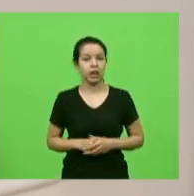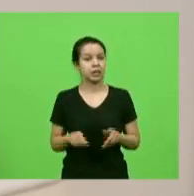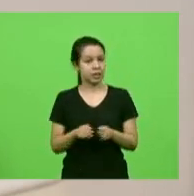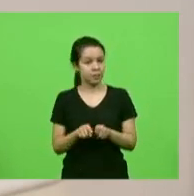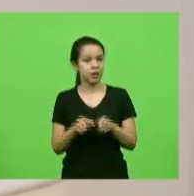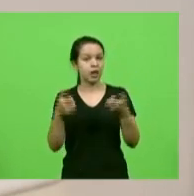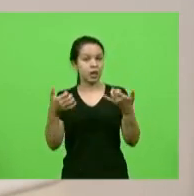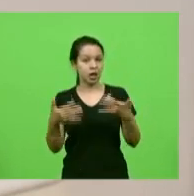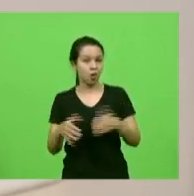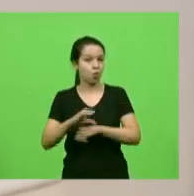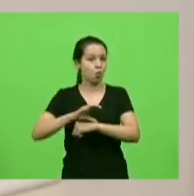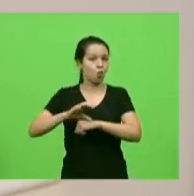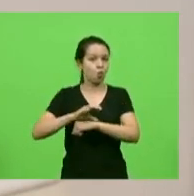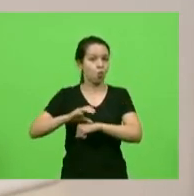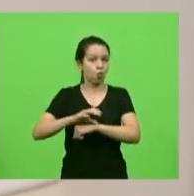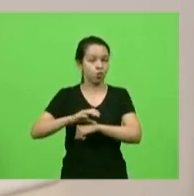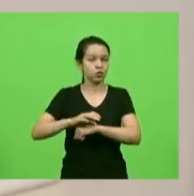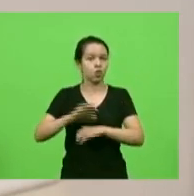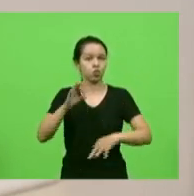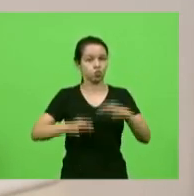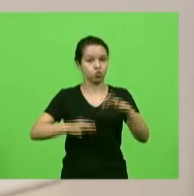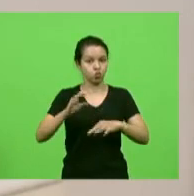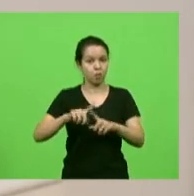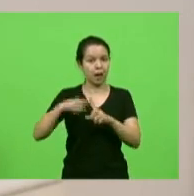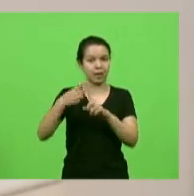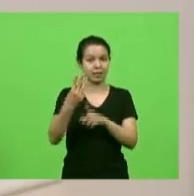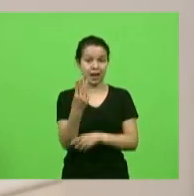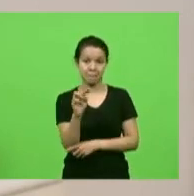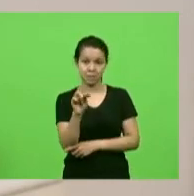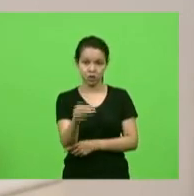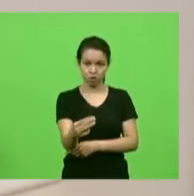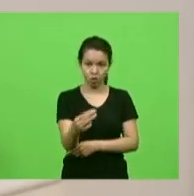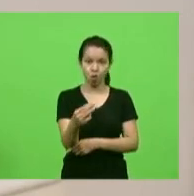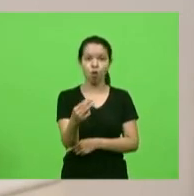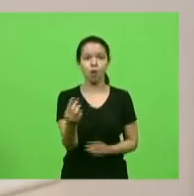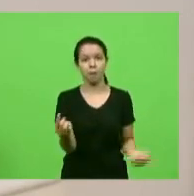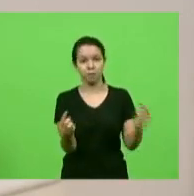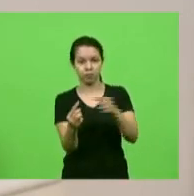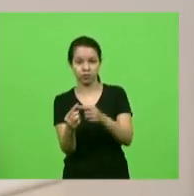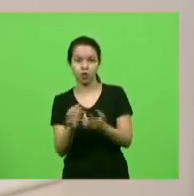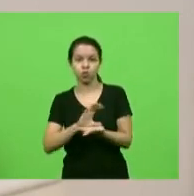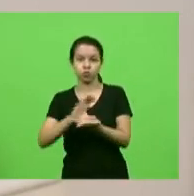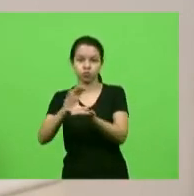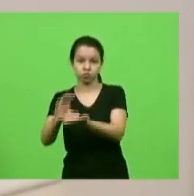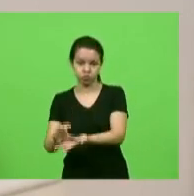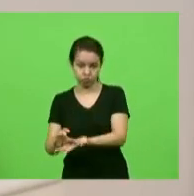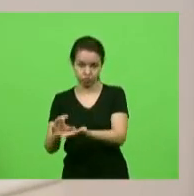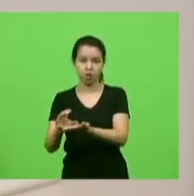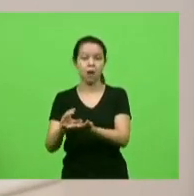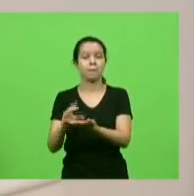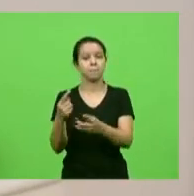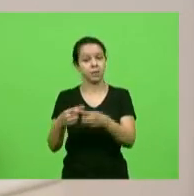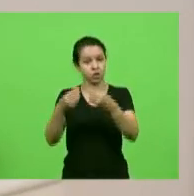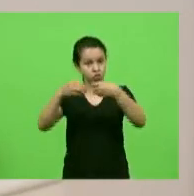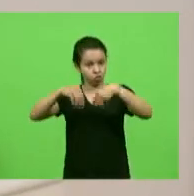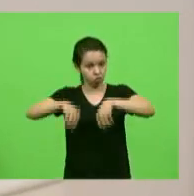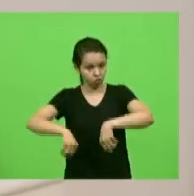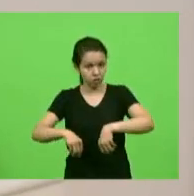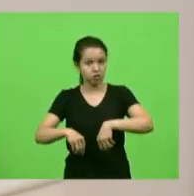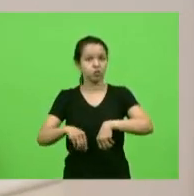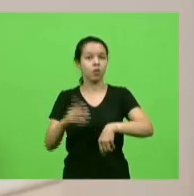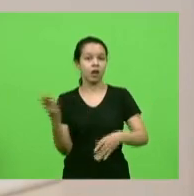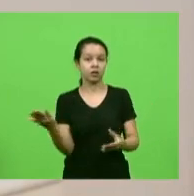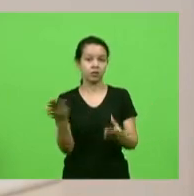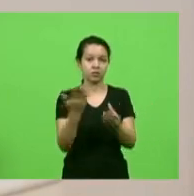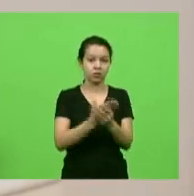construção judicial de mais de 3 milhões destinados ao ressarcimento dos danos causados ao erário deveu-se, em função de ação judicial movida